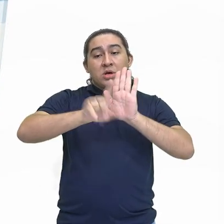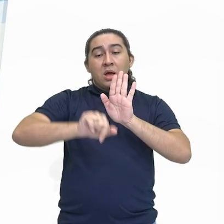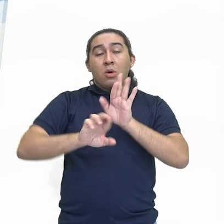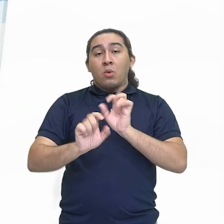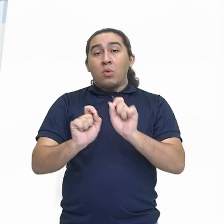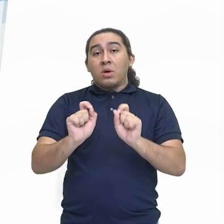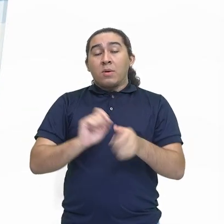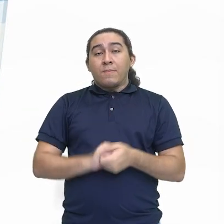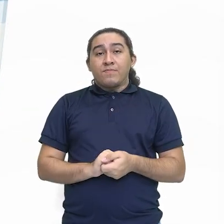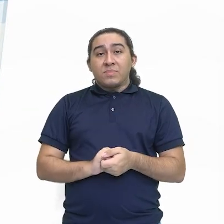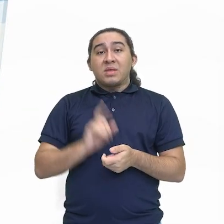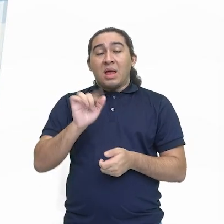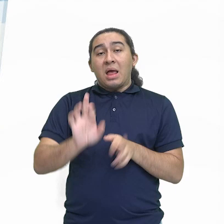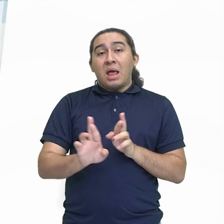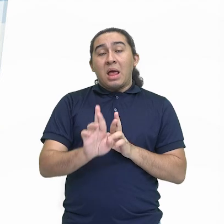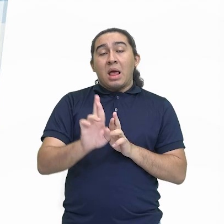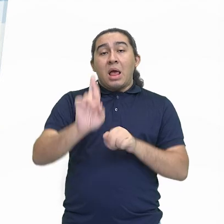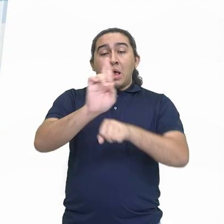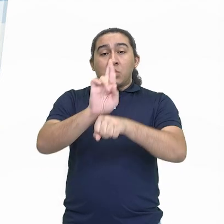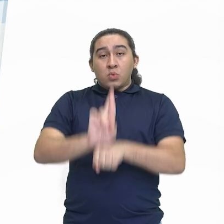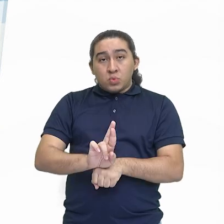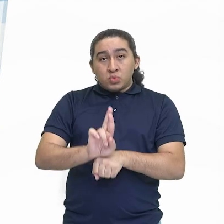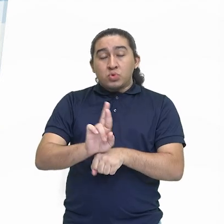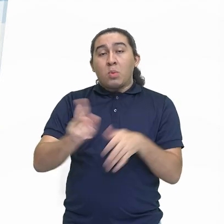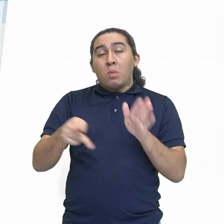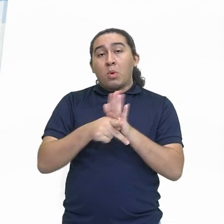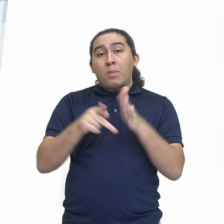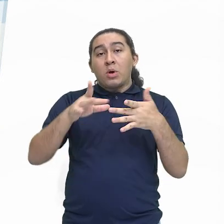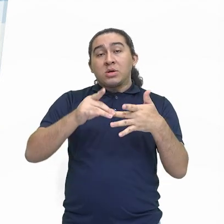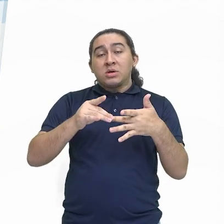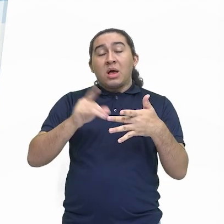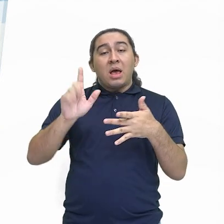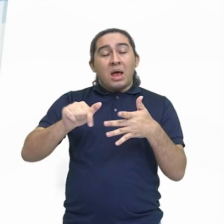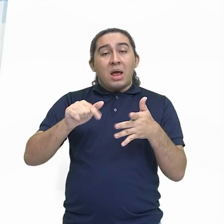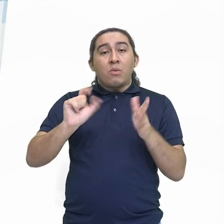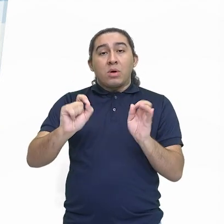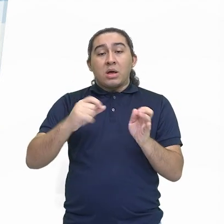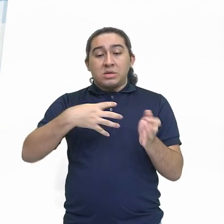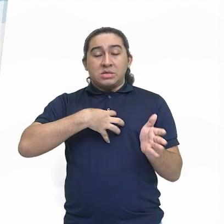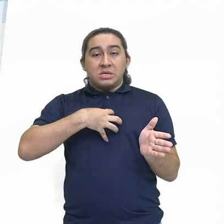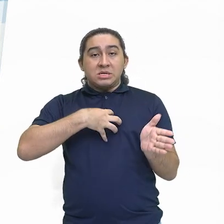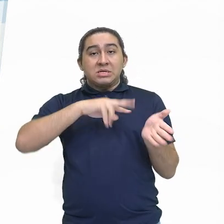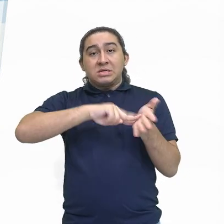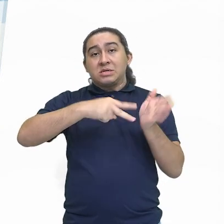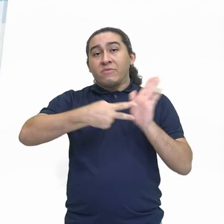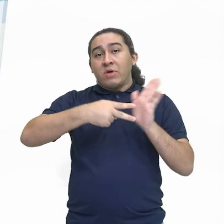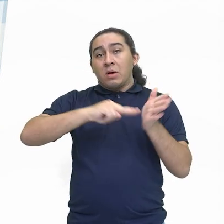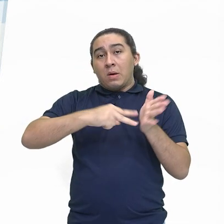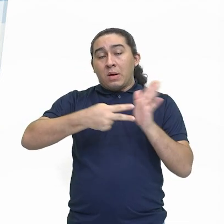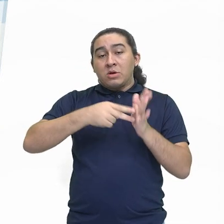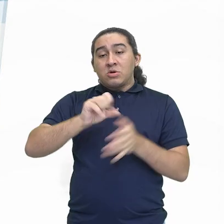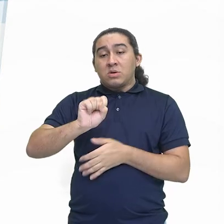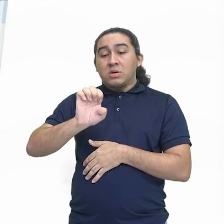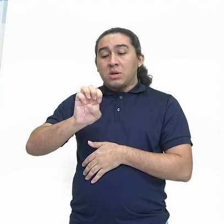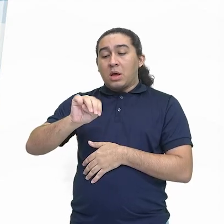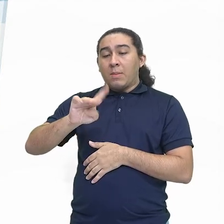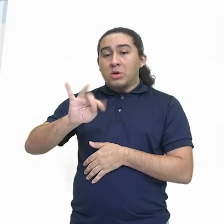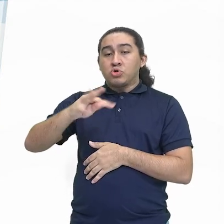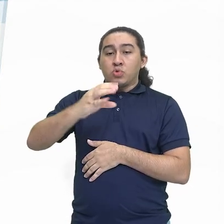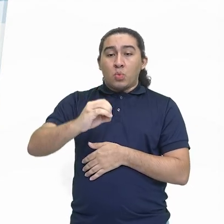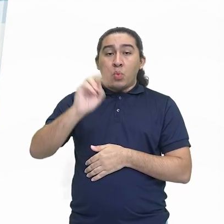semânticos. Quando fala em semântico, a gente está falando de sentidos, usados para